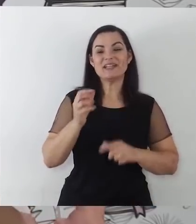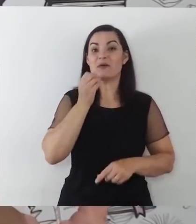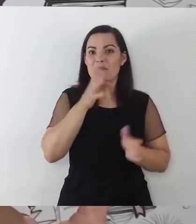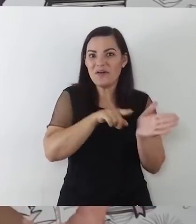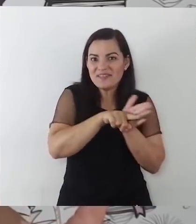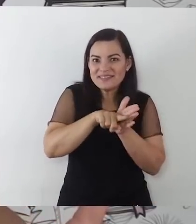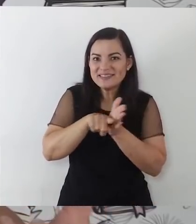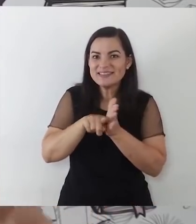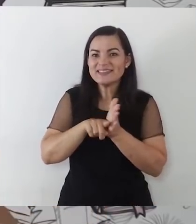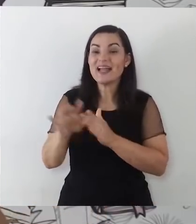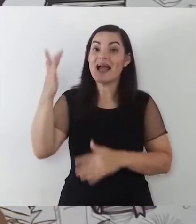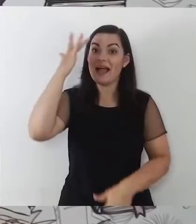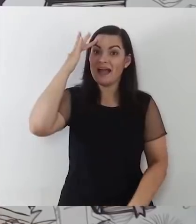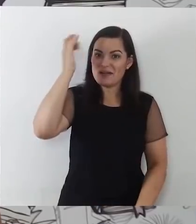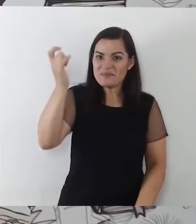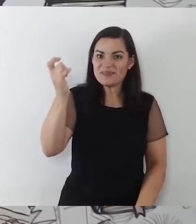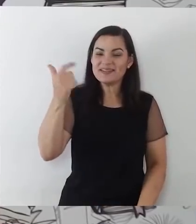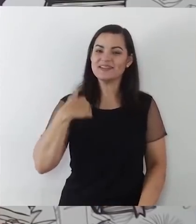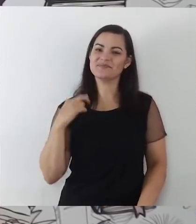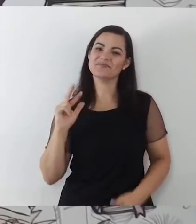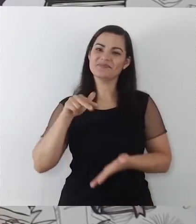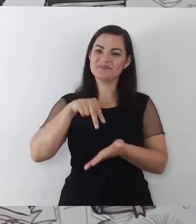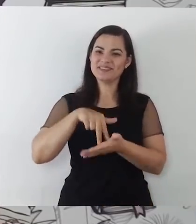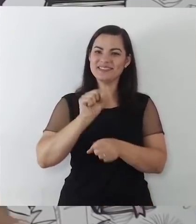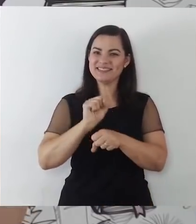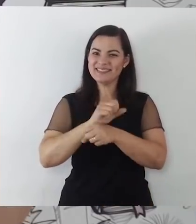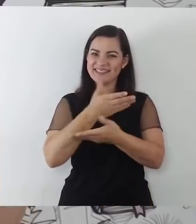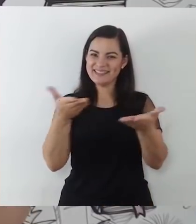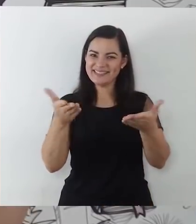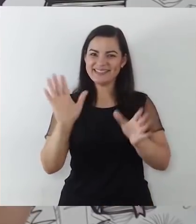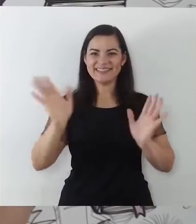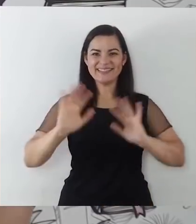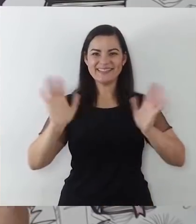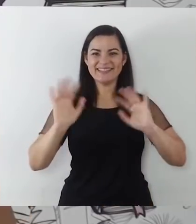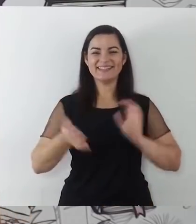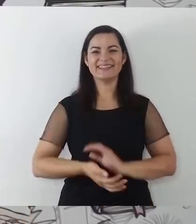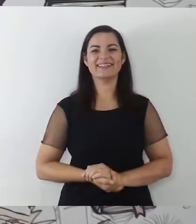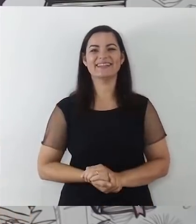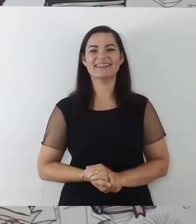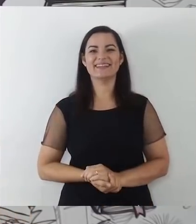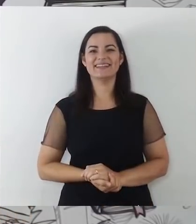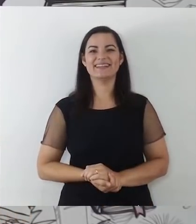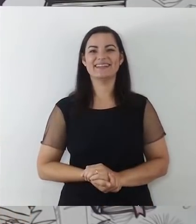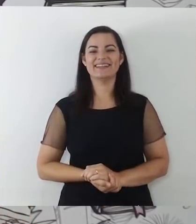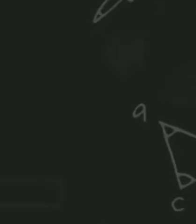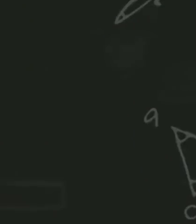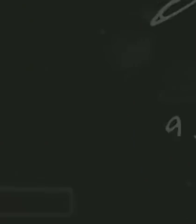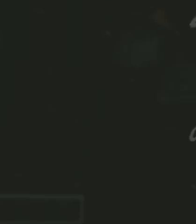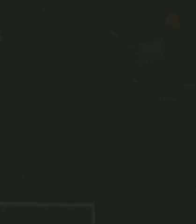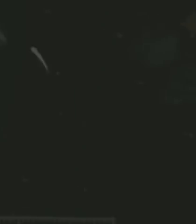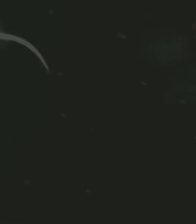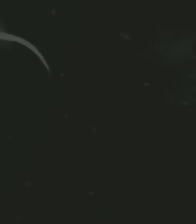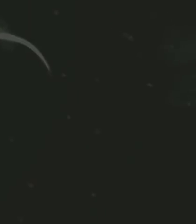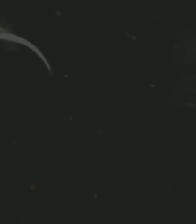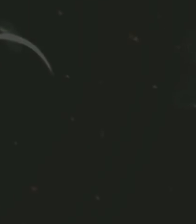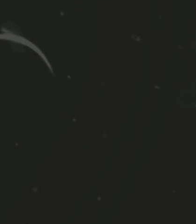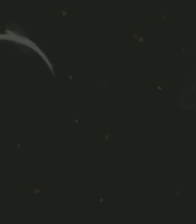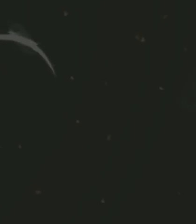de todo o trabalho da Dona Dorina, eu aprendi a interpelar as pessoas, a